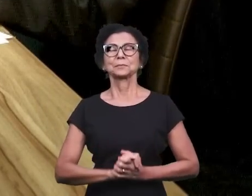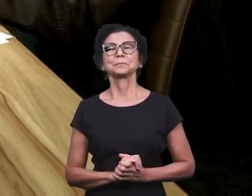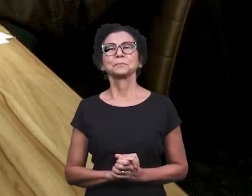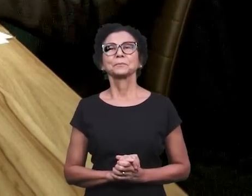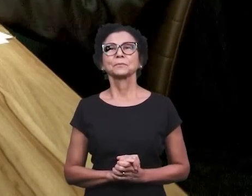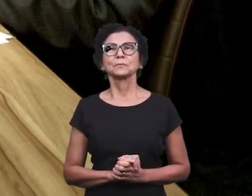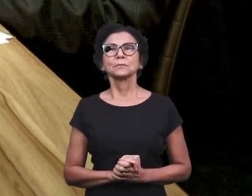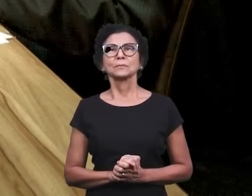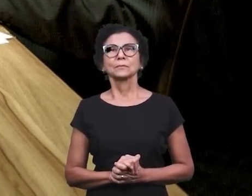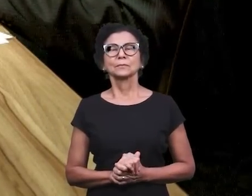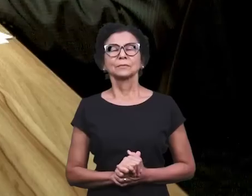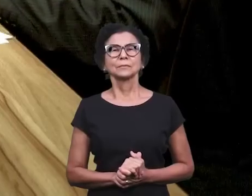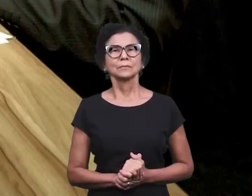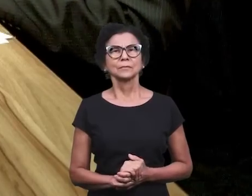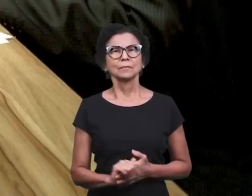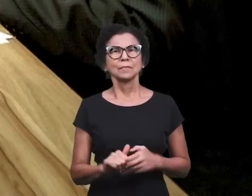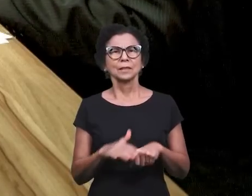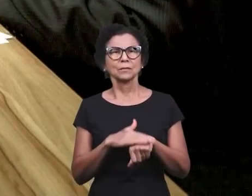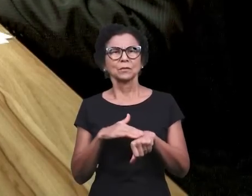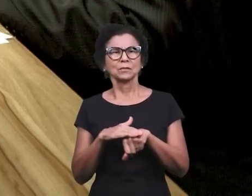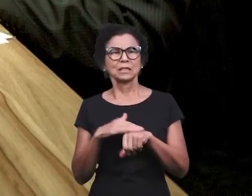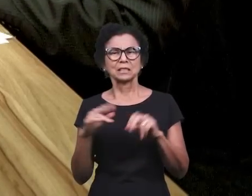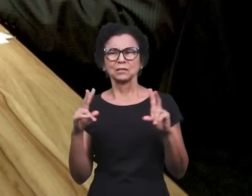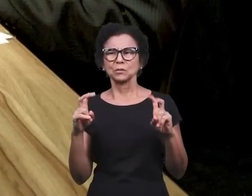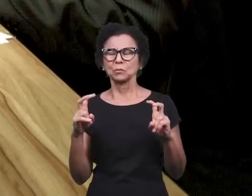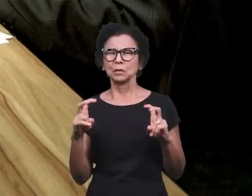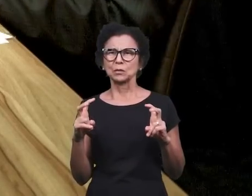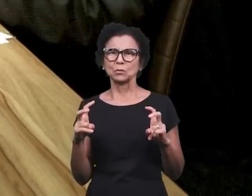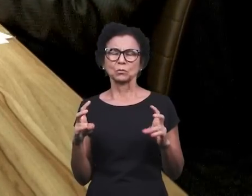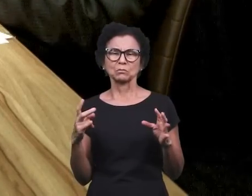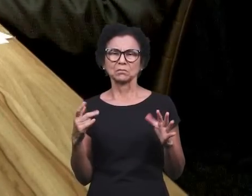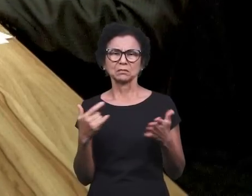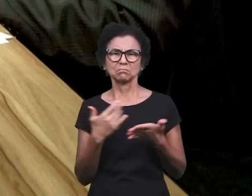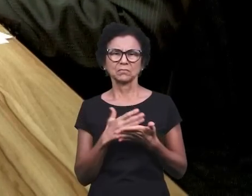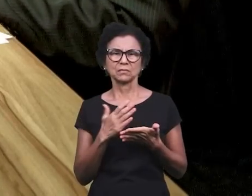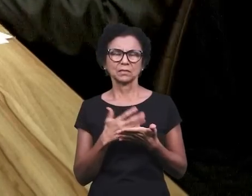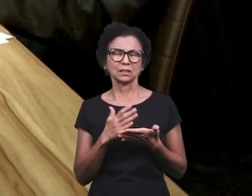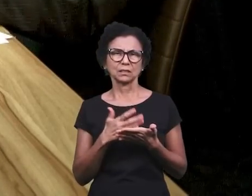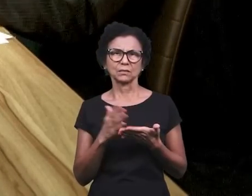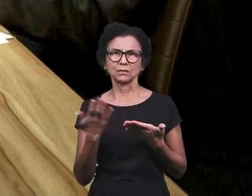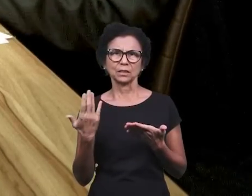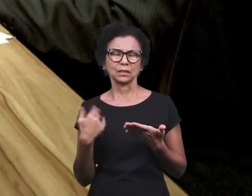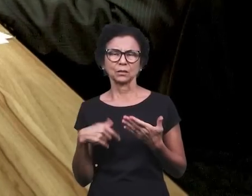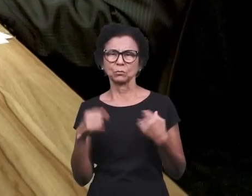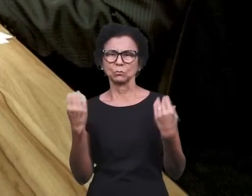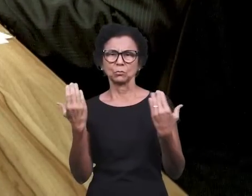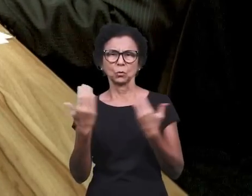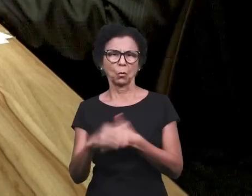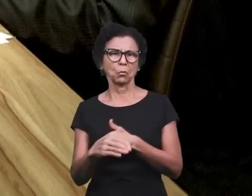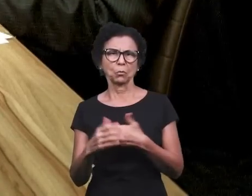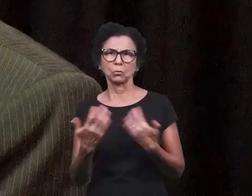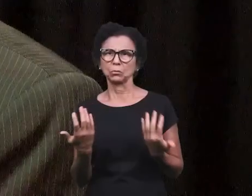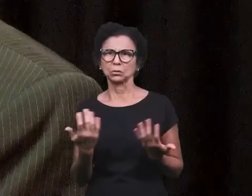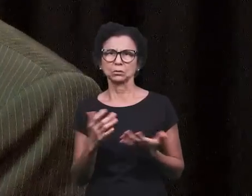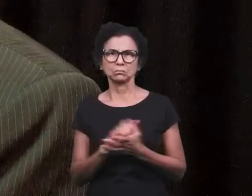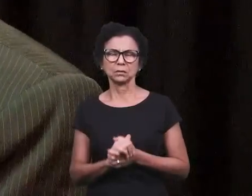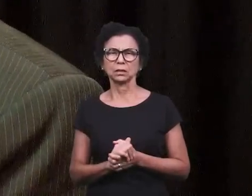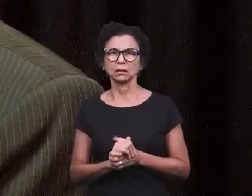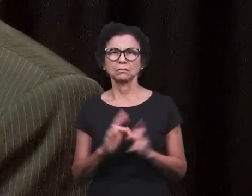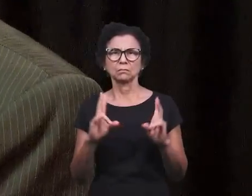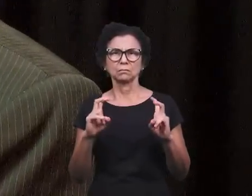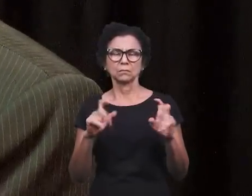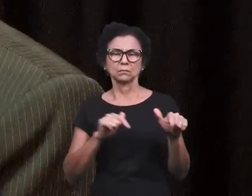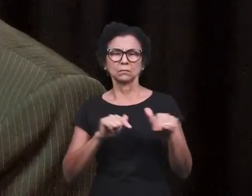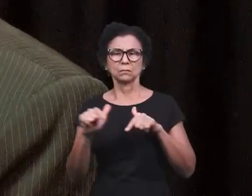a gente estava conversando sobre um assunto que não tinha muito a ver com nada do que nós falamos aqui, era um assunto de trabalho, era um computador que a gente